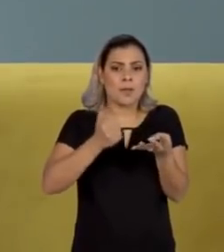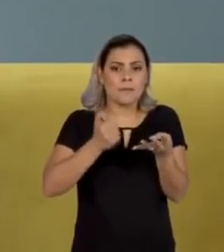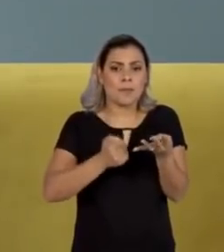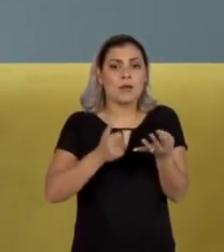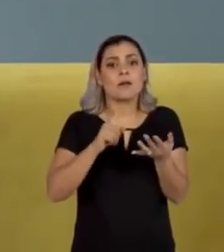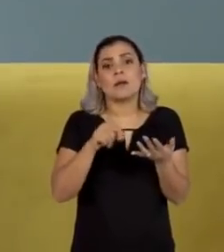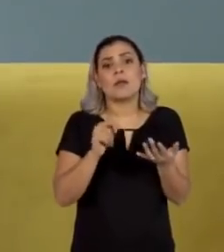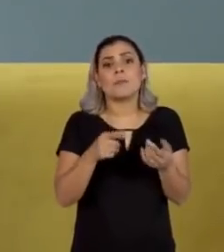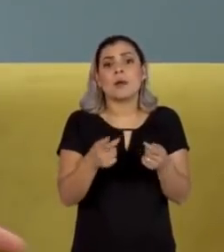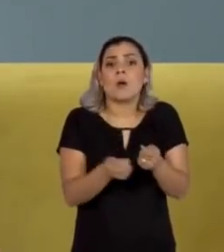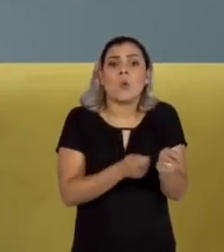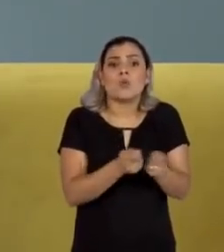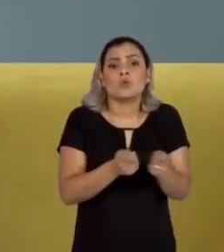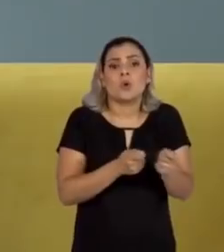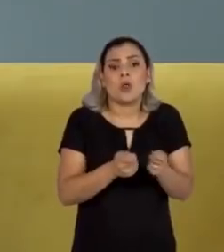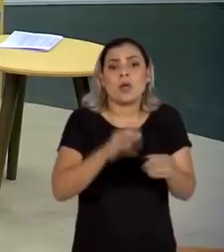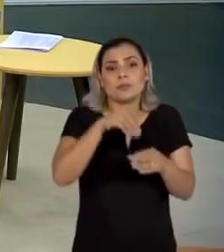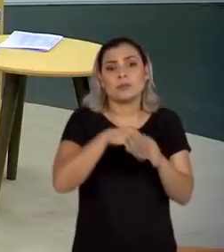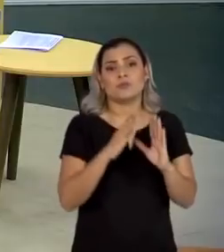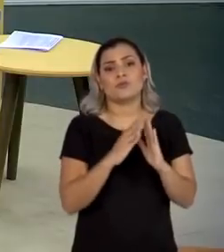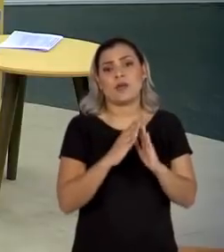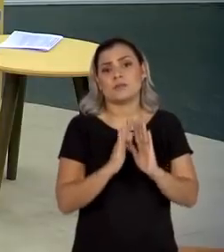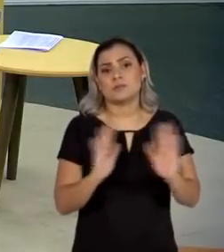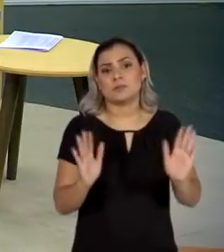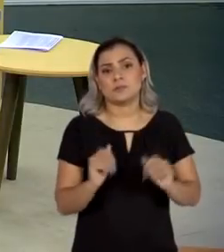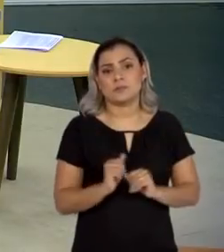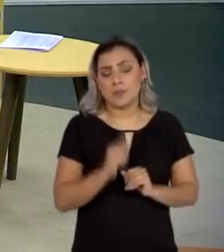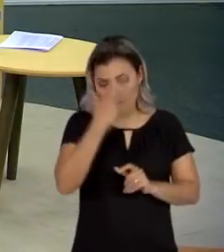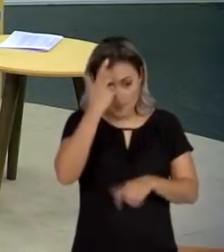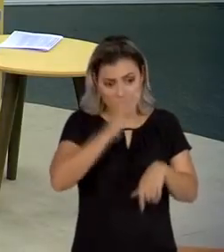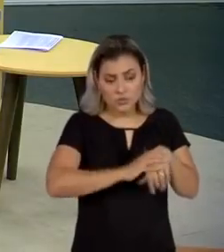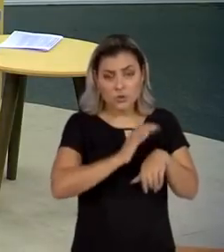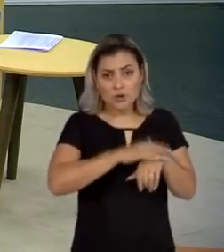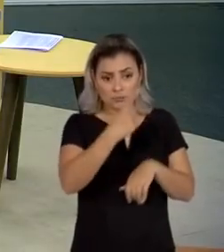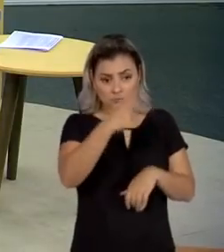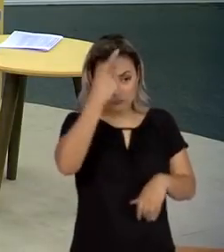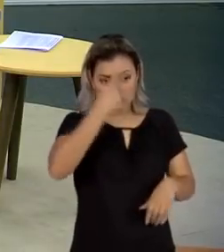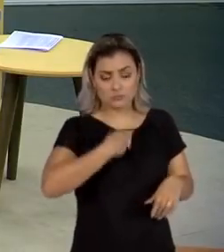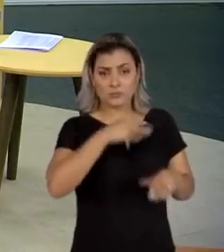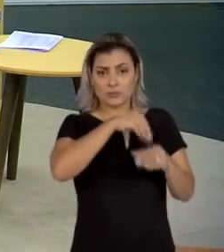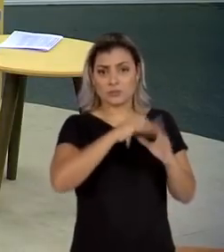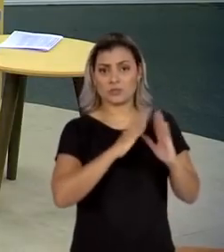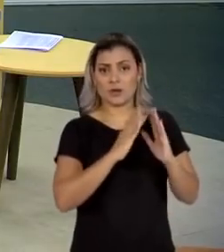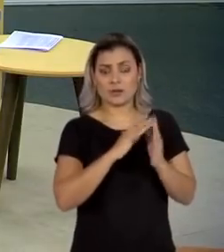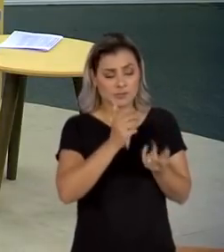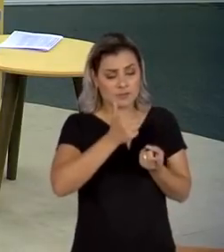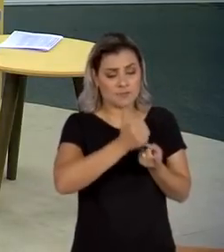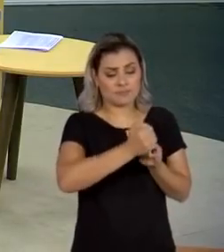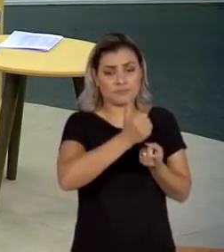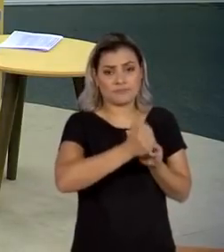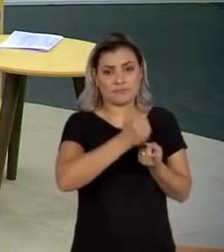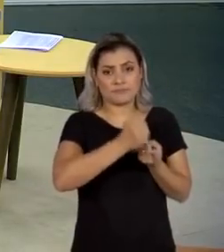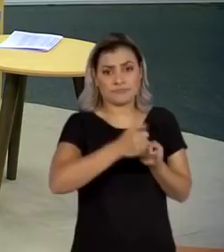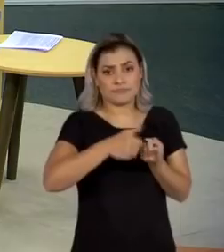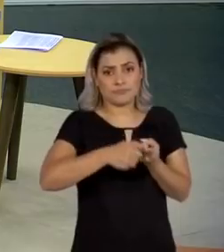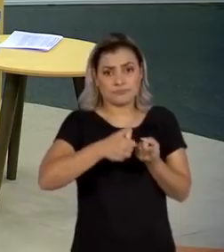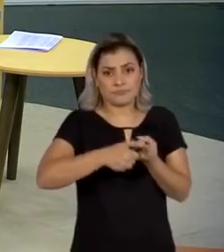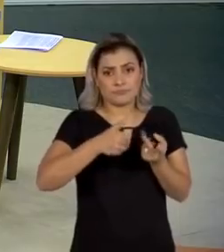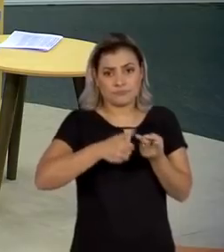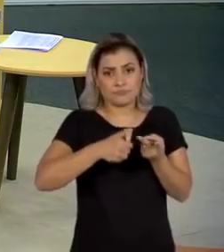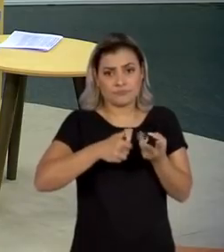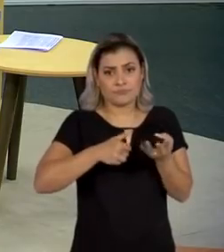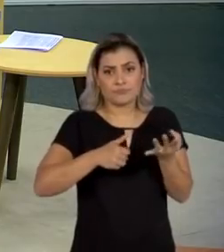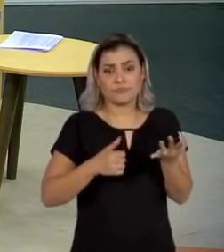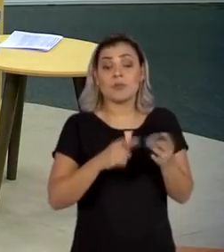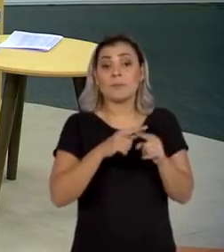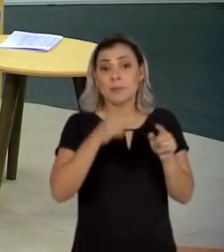chama monitorização da glicemia domiciliar. Né? A pessoa faz em sua casa. Agora, o que é o principal é que essa pessoa use esse